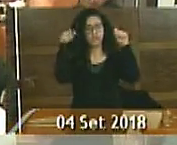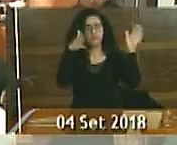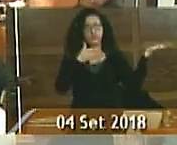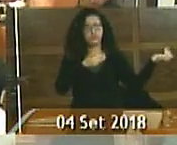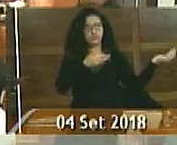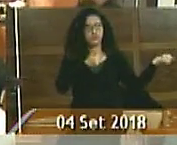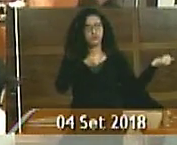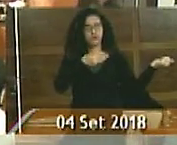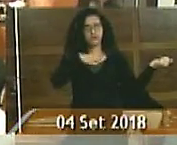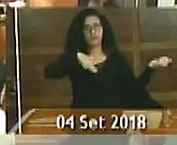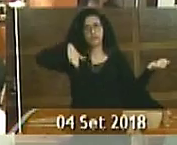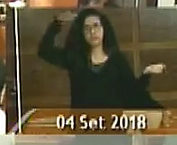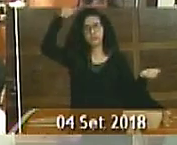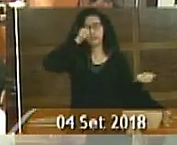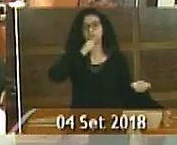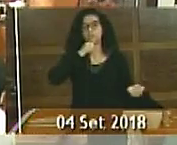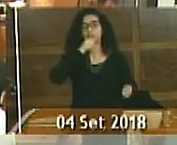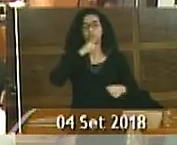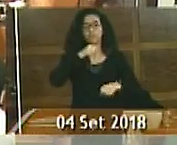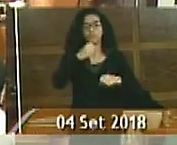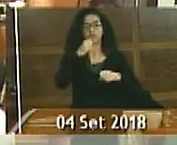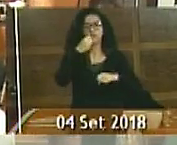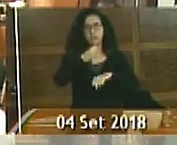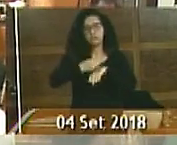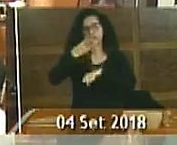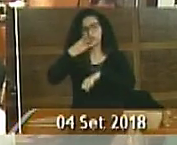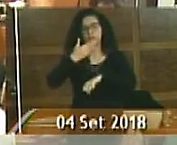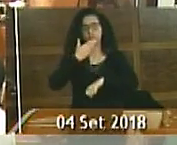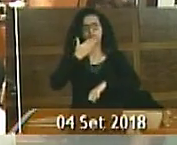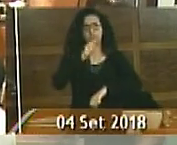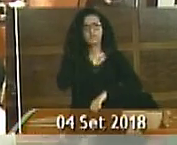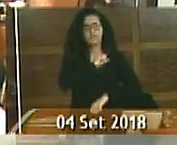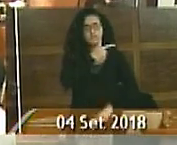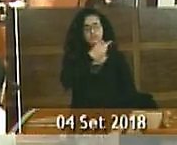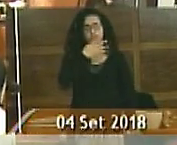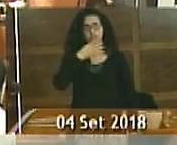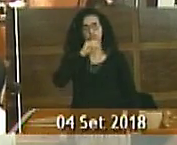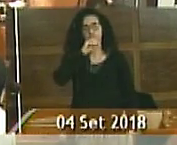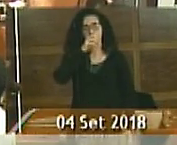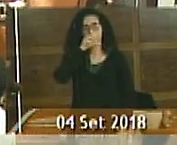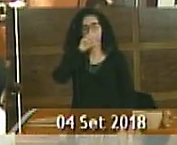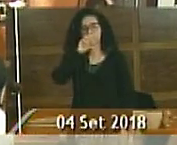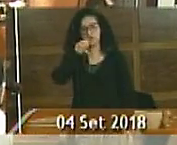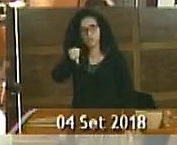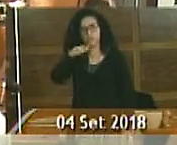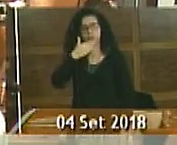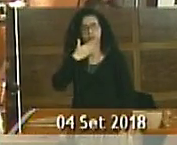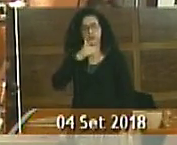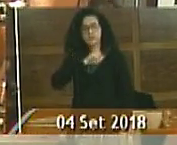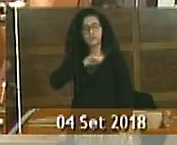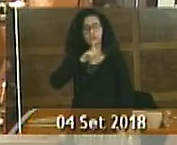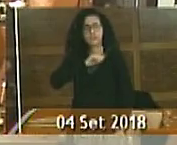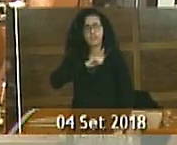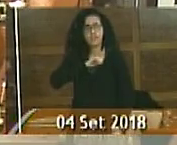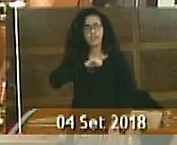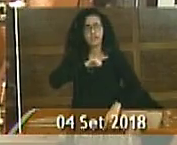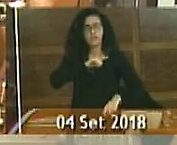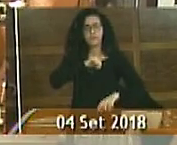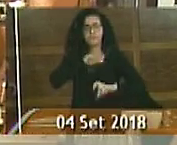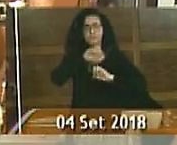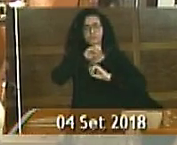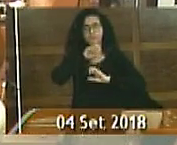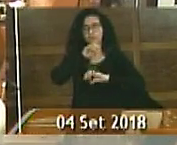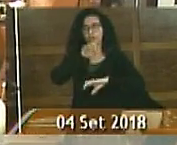Sapiatuba 3. Indicação 2509, implementação do horário integral da Escola Municipal Antônio Joaquim de Oliveira, Rua